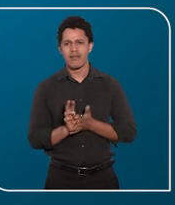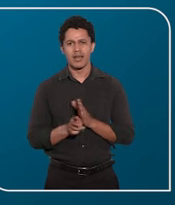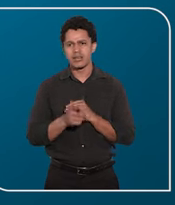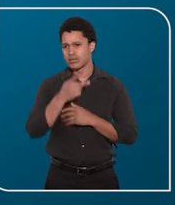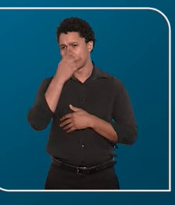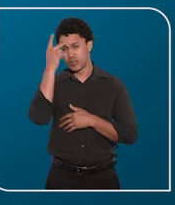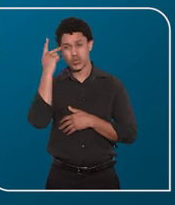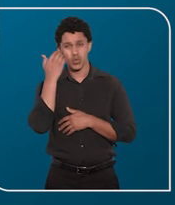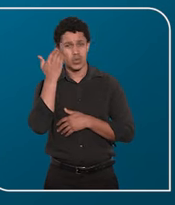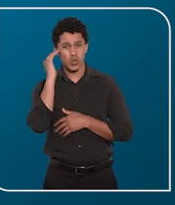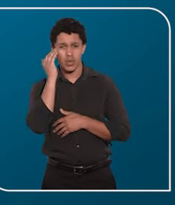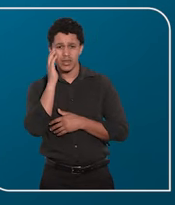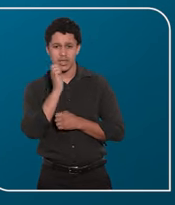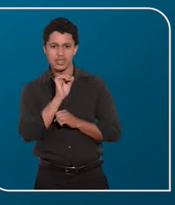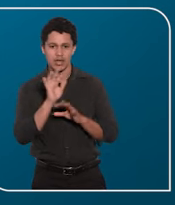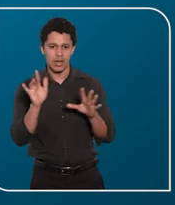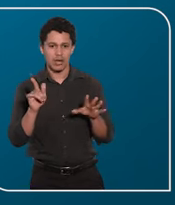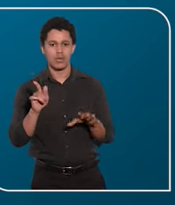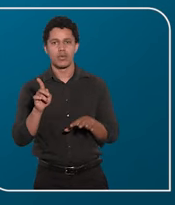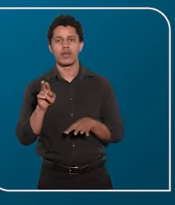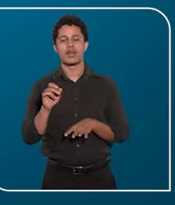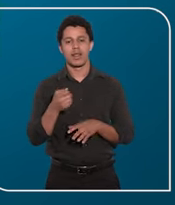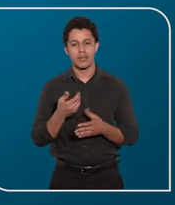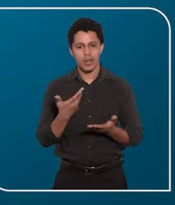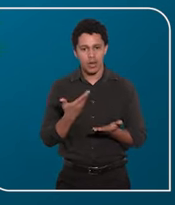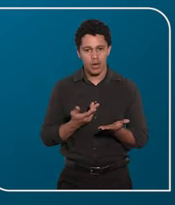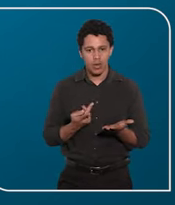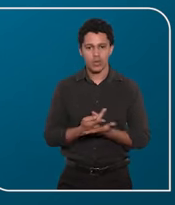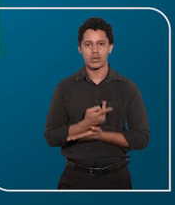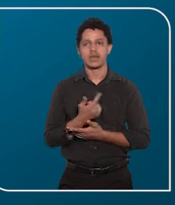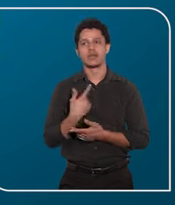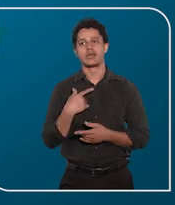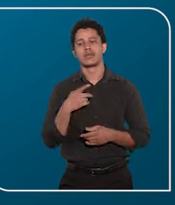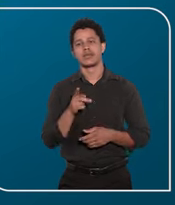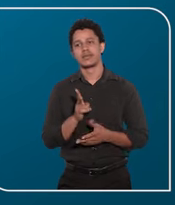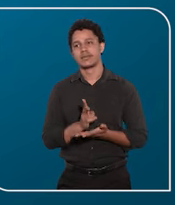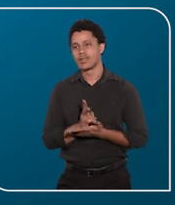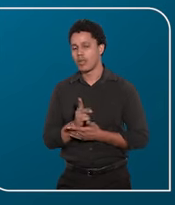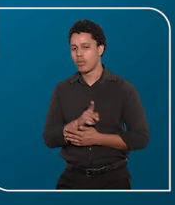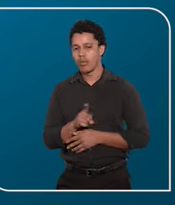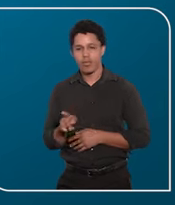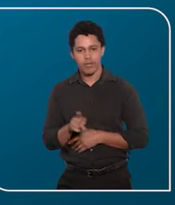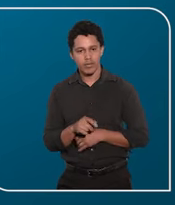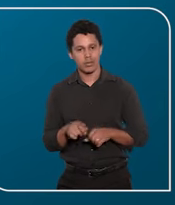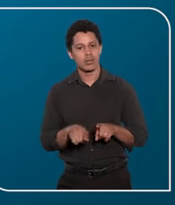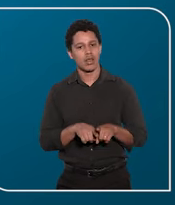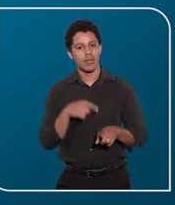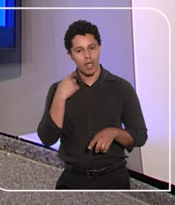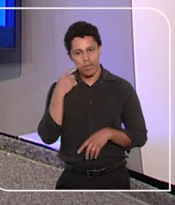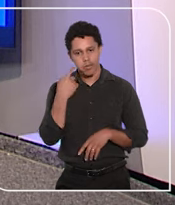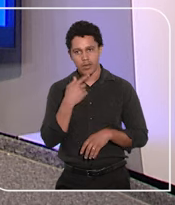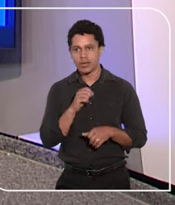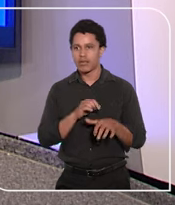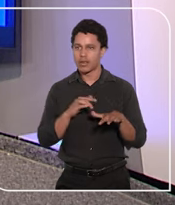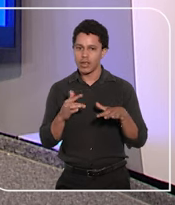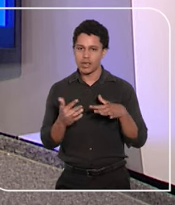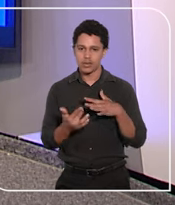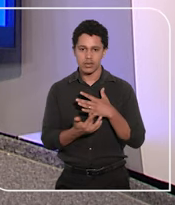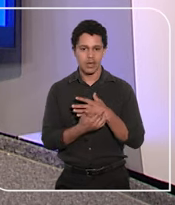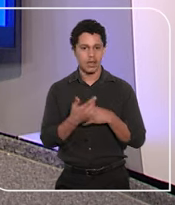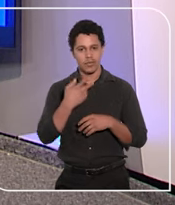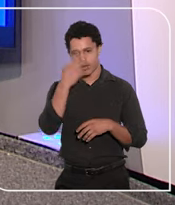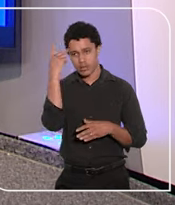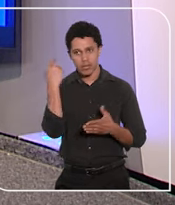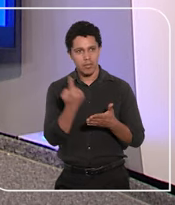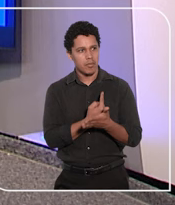E o Guilherme passa por isso, por a gente ser professor também, além de advogado, estar em rede social. As pessoas fazem